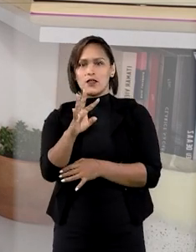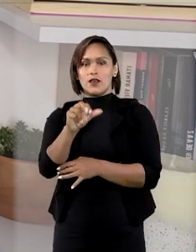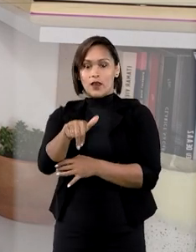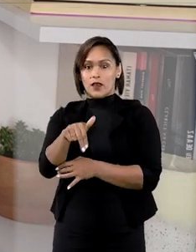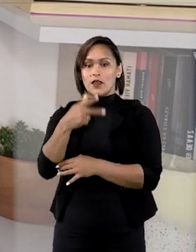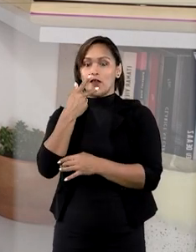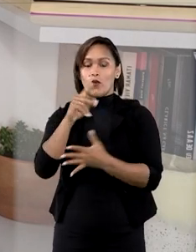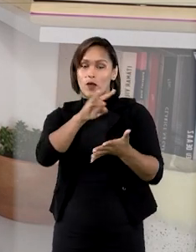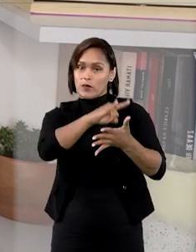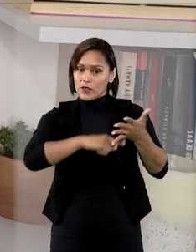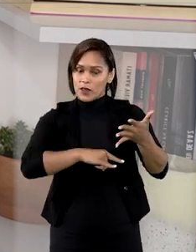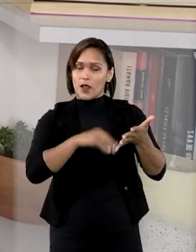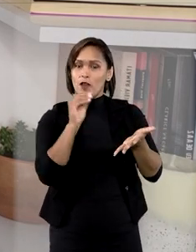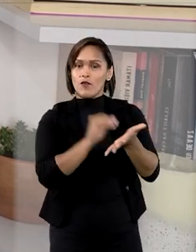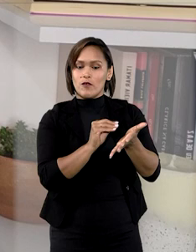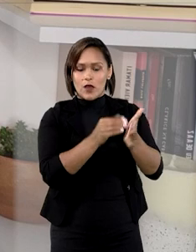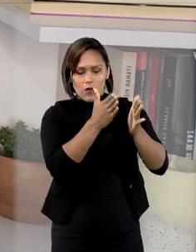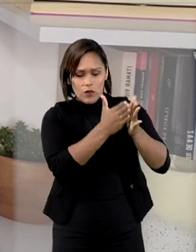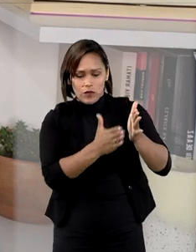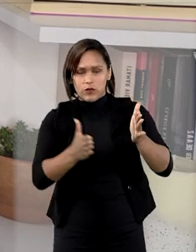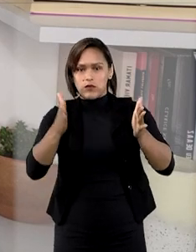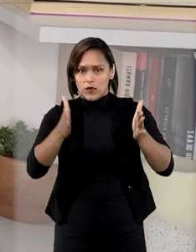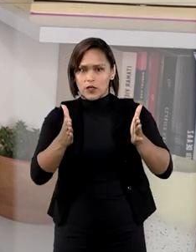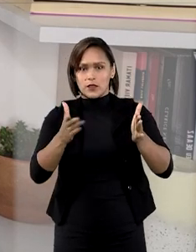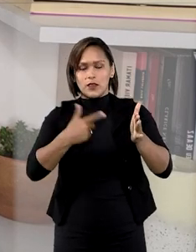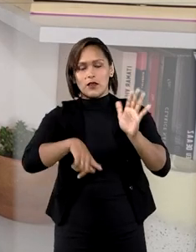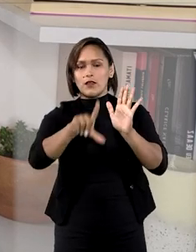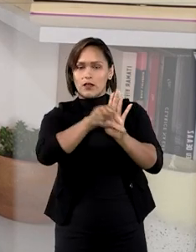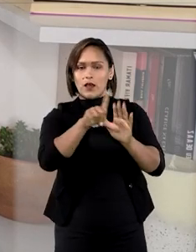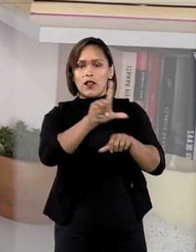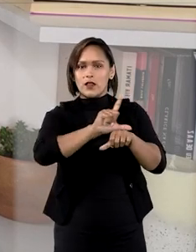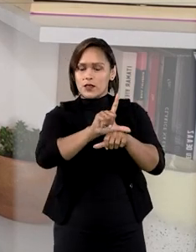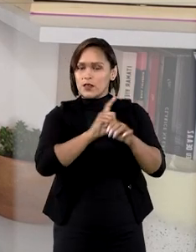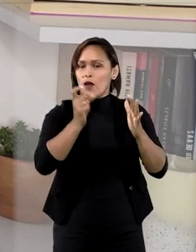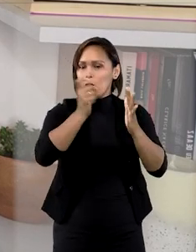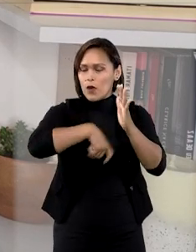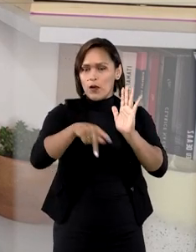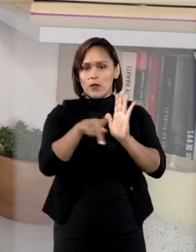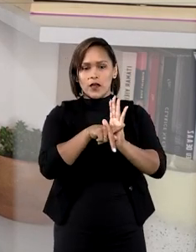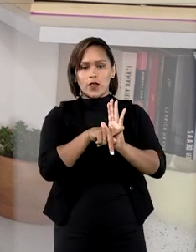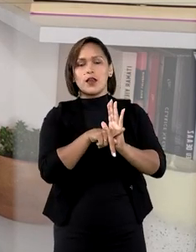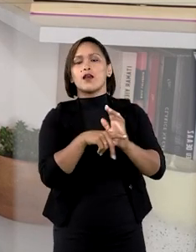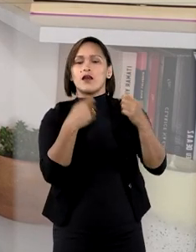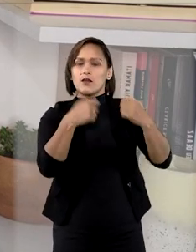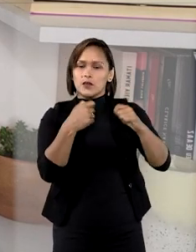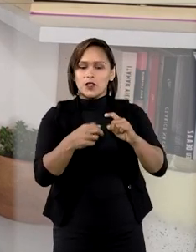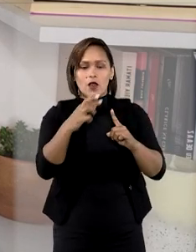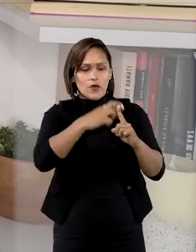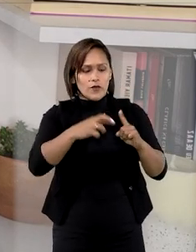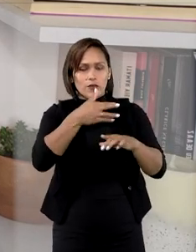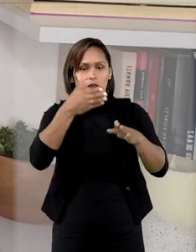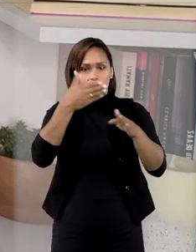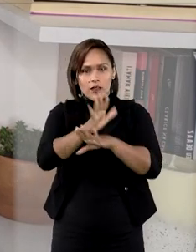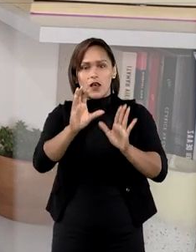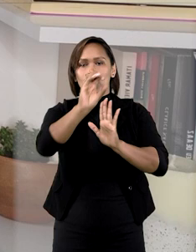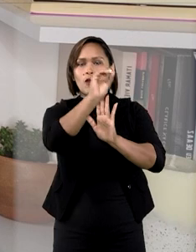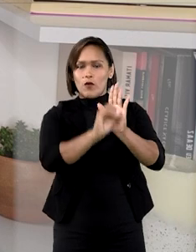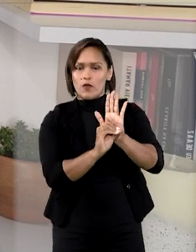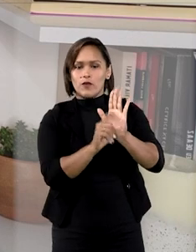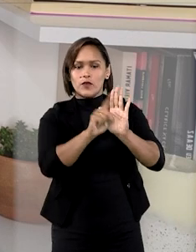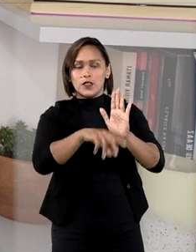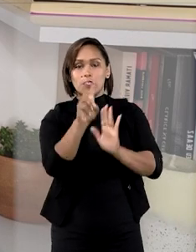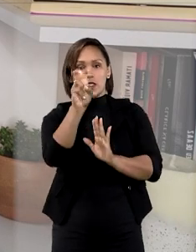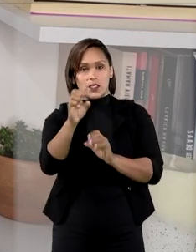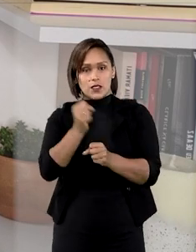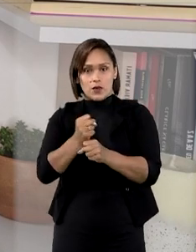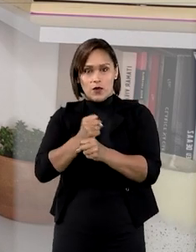a declaração não é prestada no prazo e na forma da legislação tributária, o fisco deve fazer o lançamento de ofício no prazo